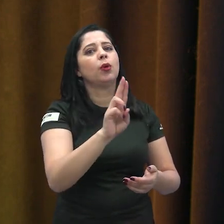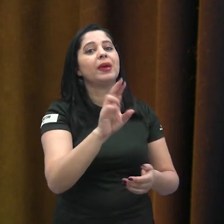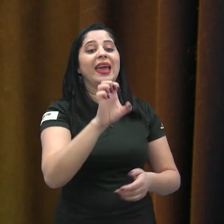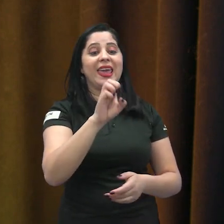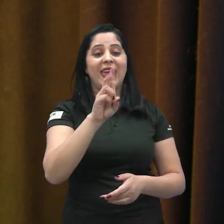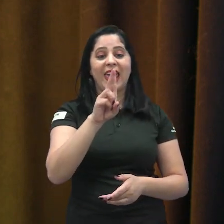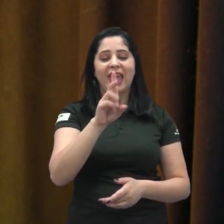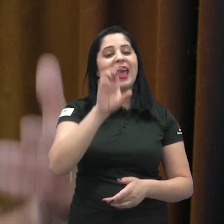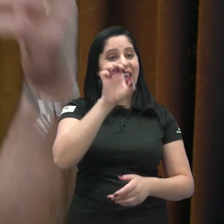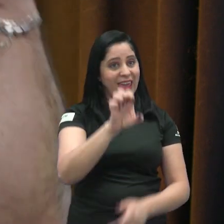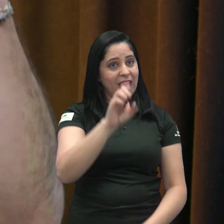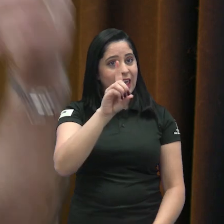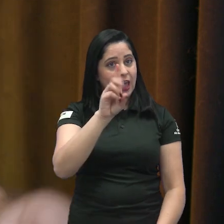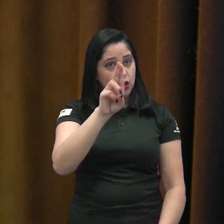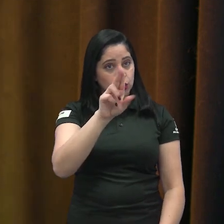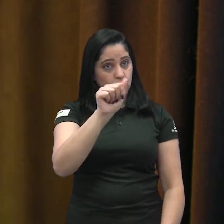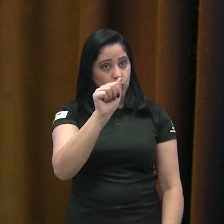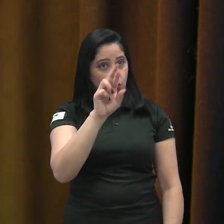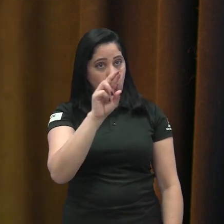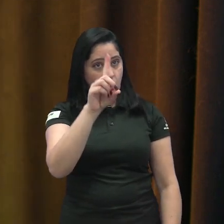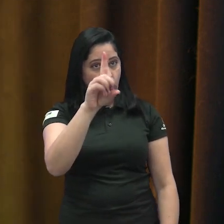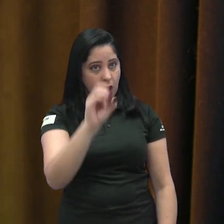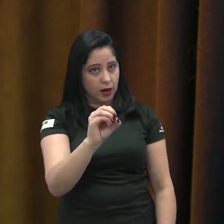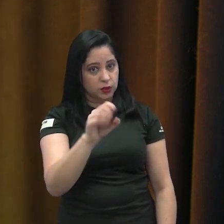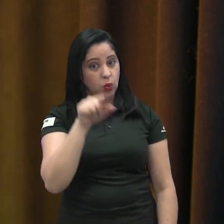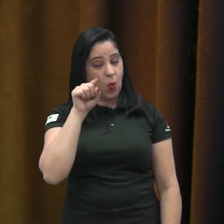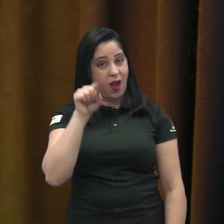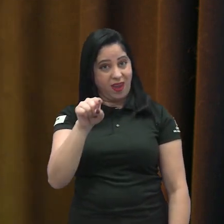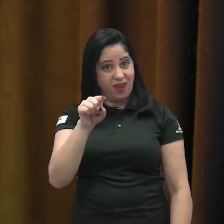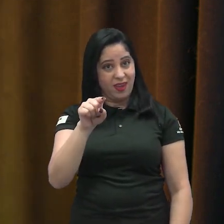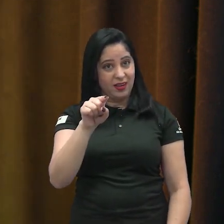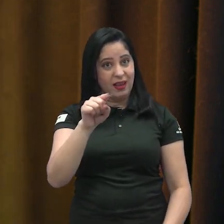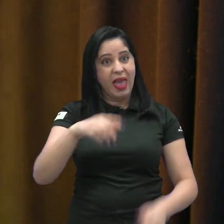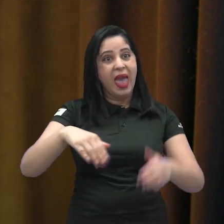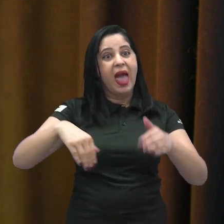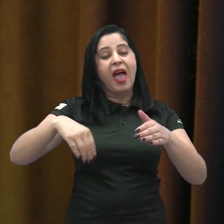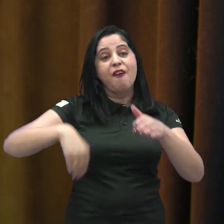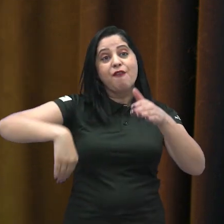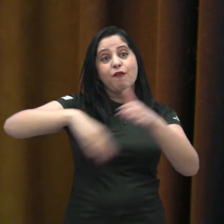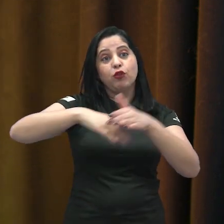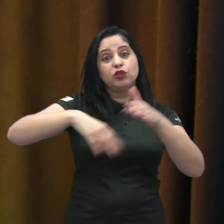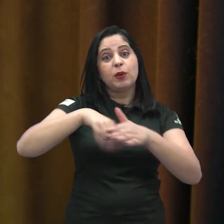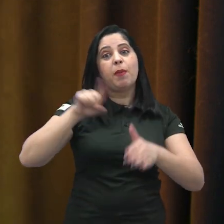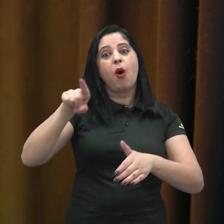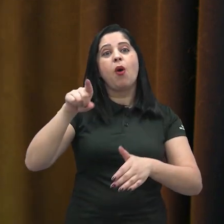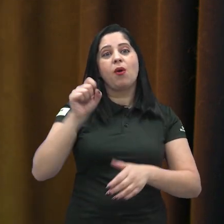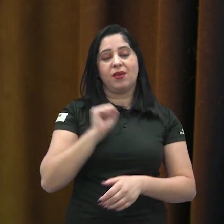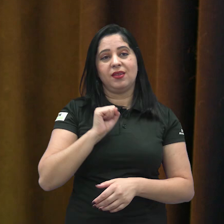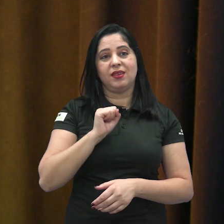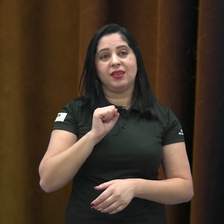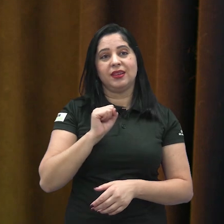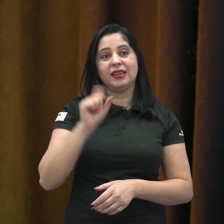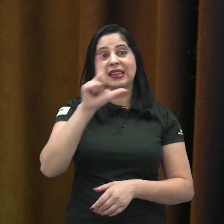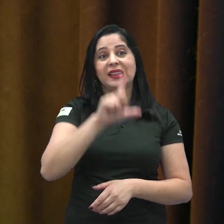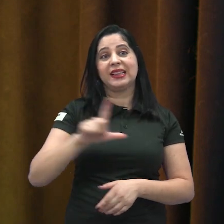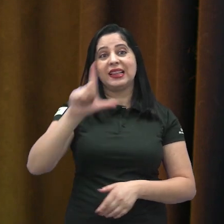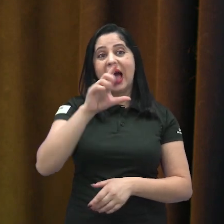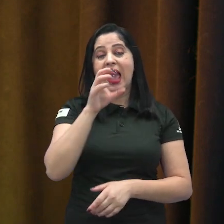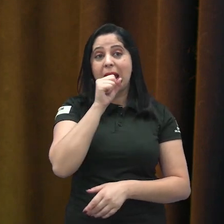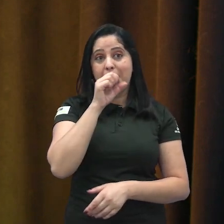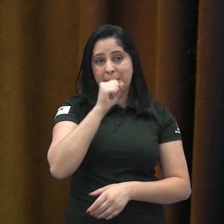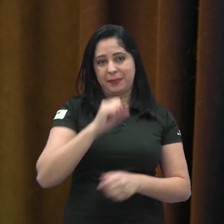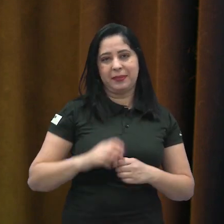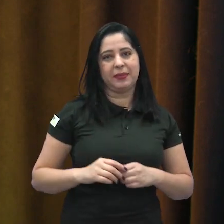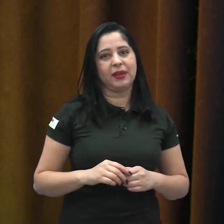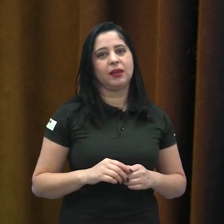até. Eduardo, ele é um zagueiro da Inter de Limeira. E esses atletas